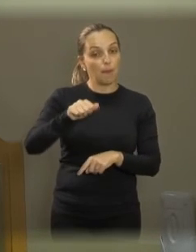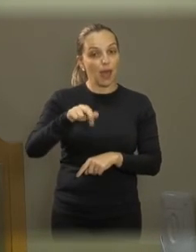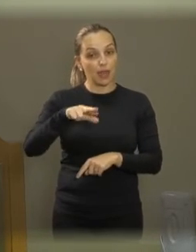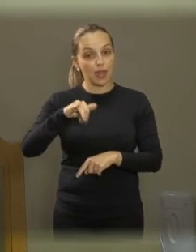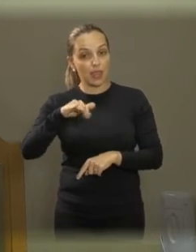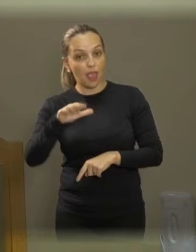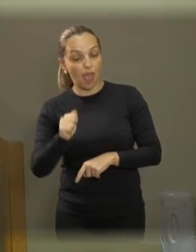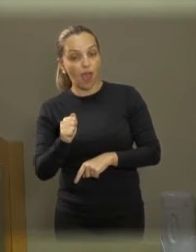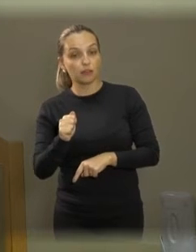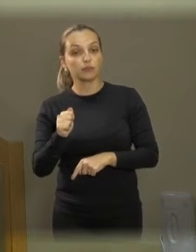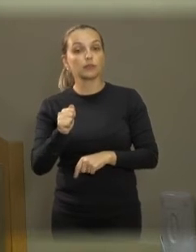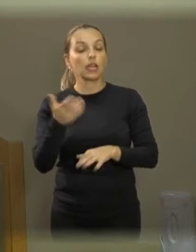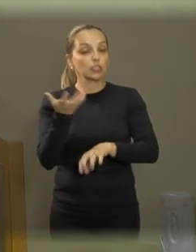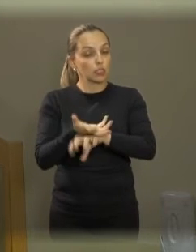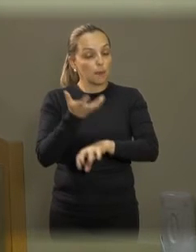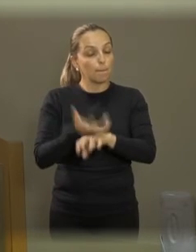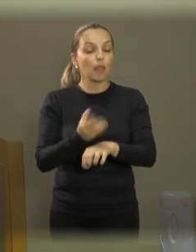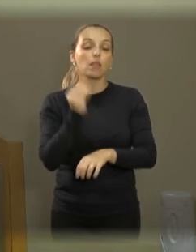cosmetologia.